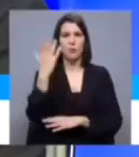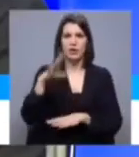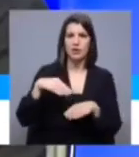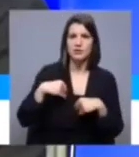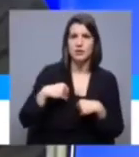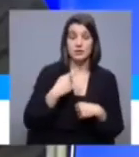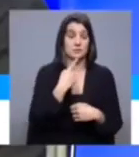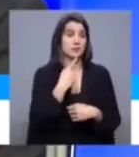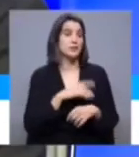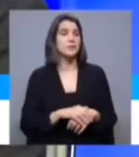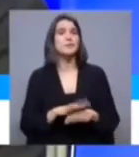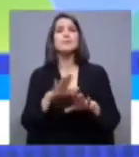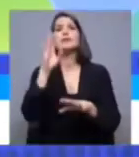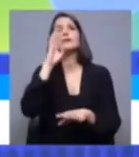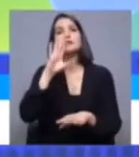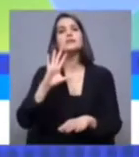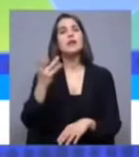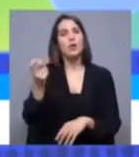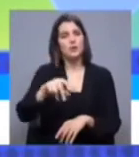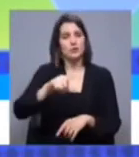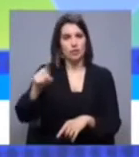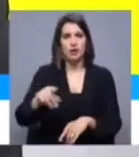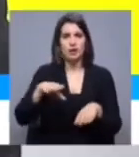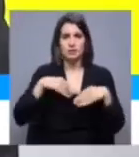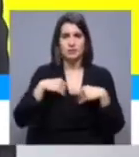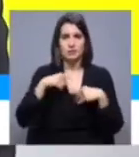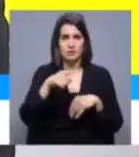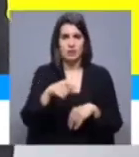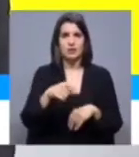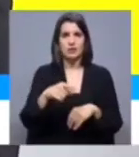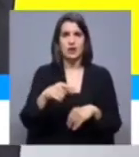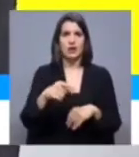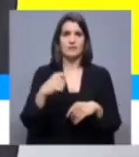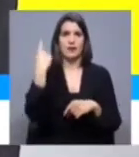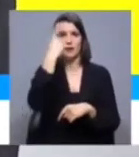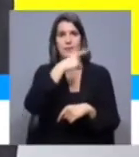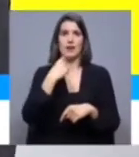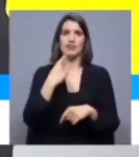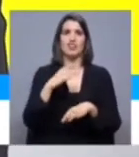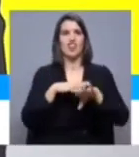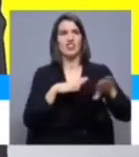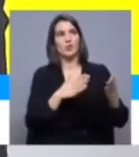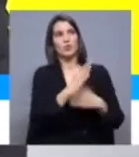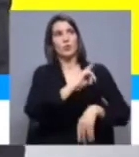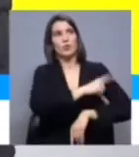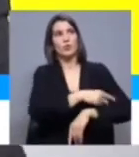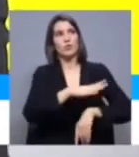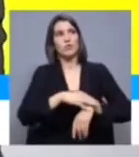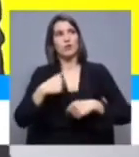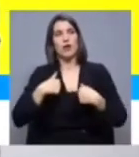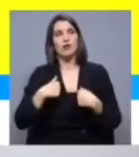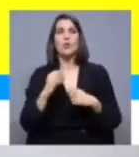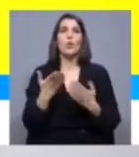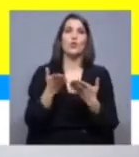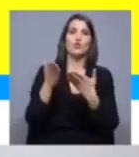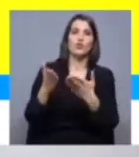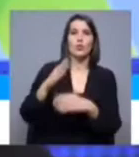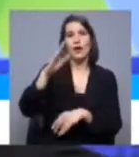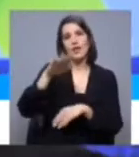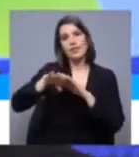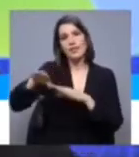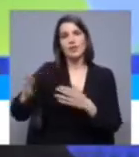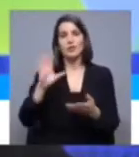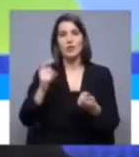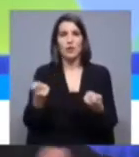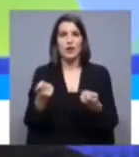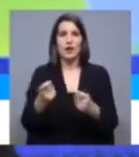Mas se isso acontecer, responda-me só a essa pergunta, aceita ficar com esse ónus, ou seja, de manter a esquerda no poder, ónus, ou ajuda a direita a governar? Se tivermos o